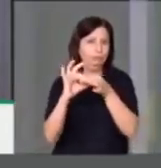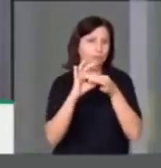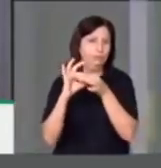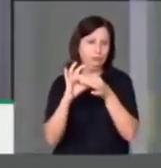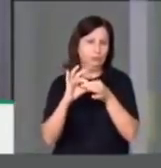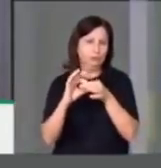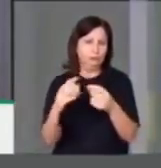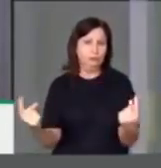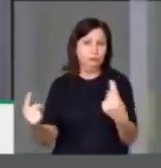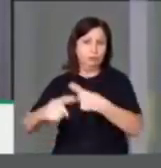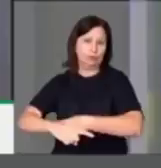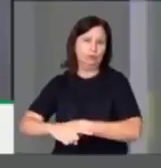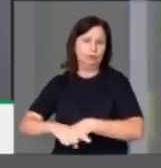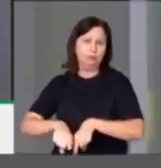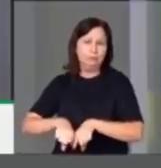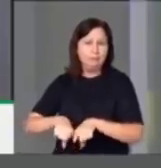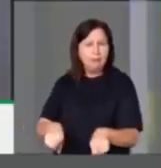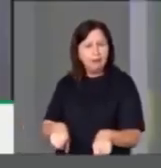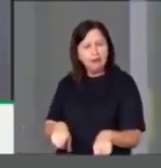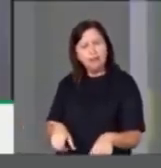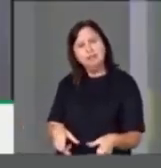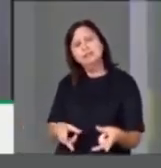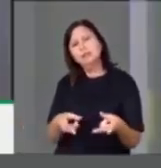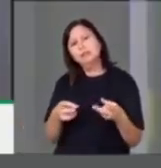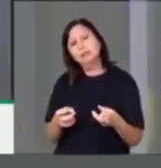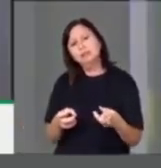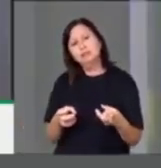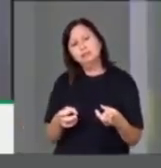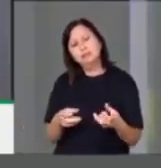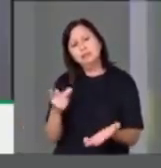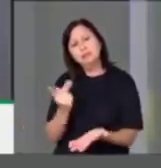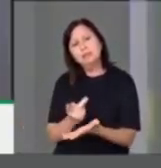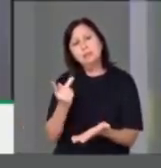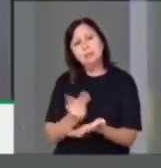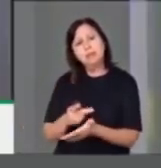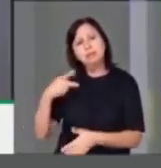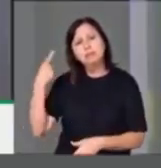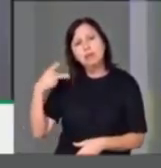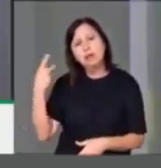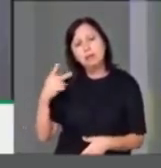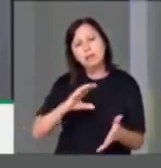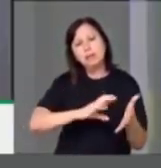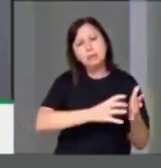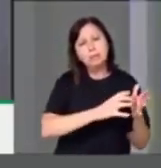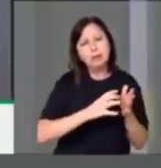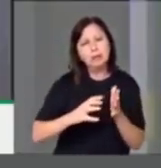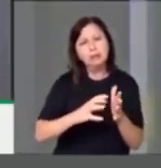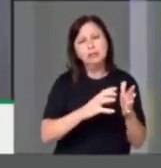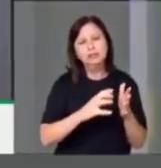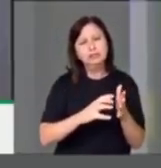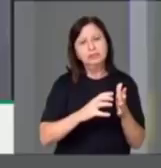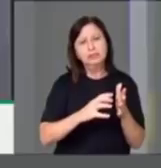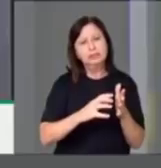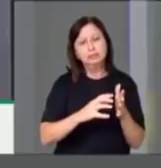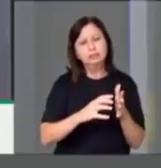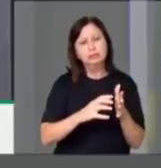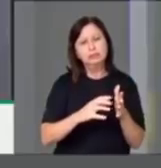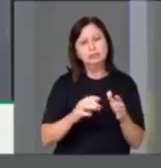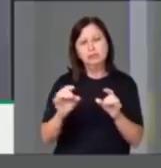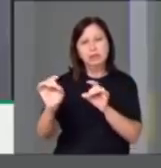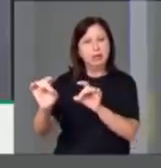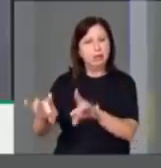que esses mesmos parlamentares que usaram essas palavras bonitas não abriram mão